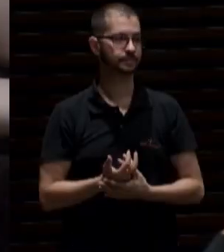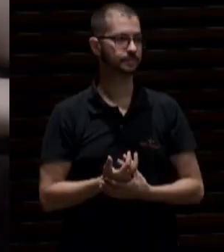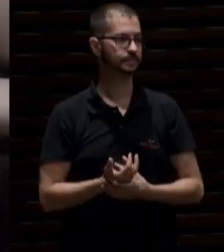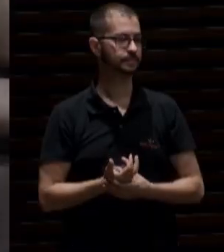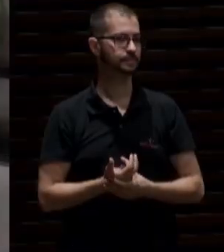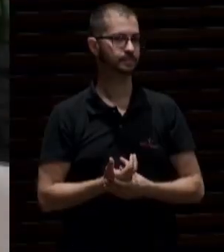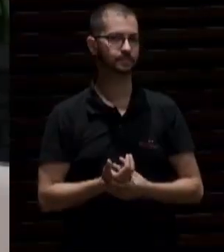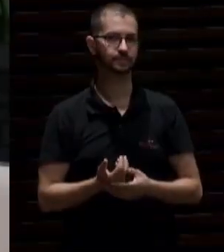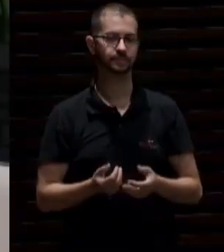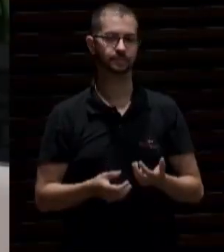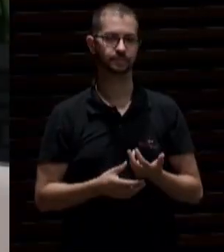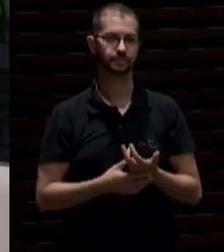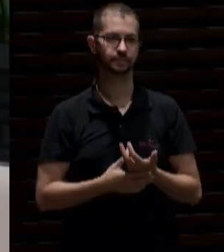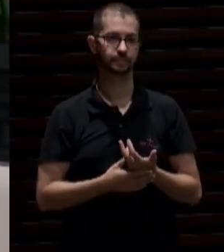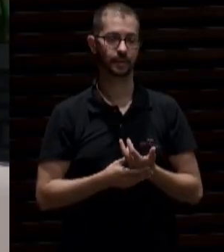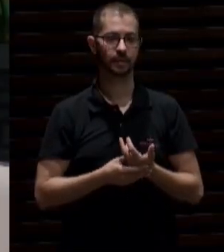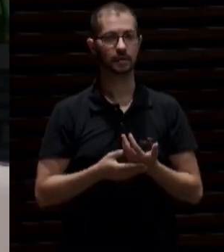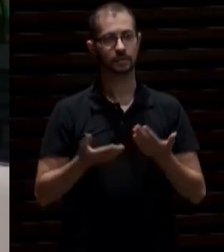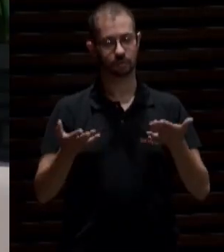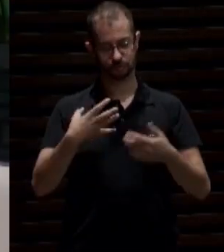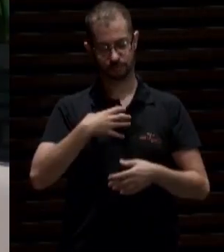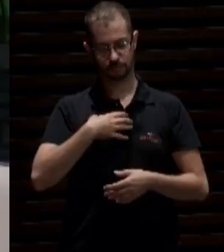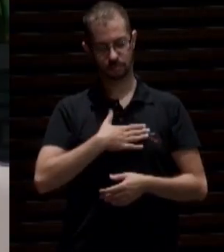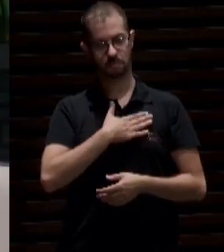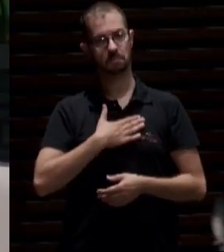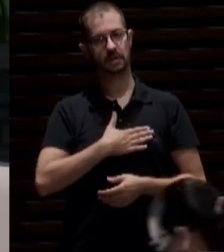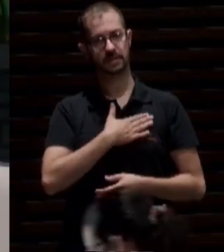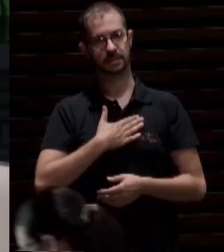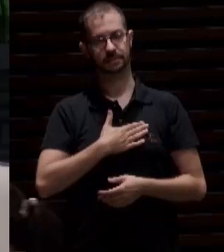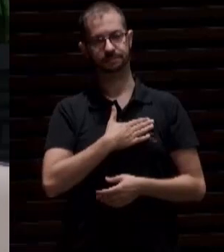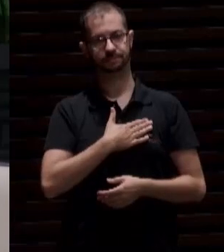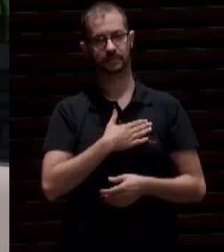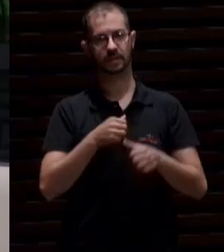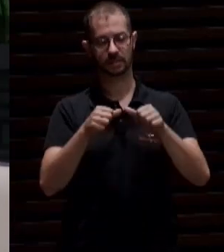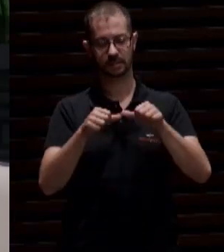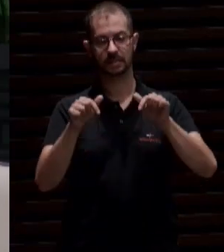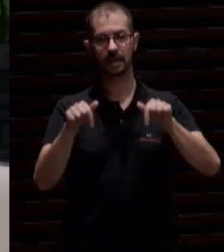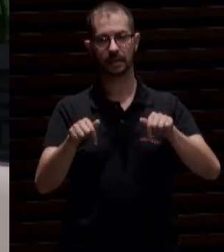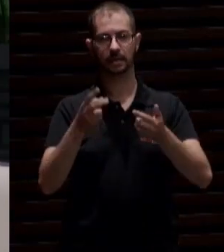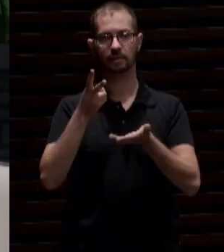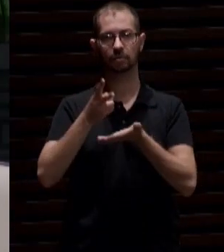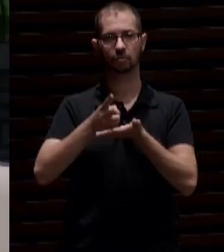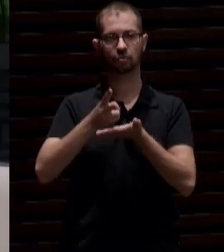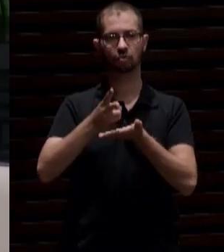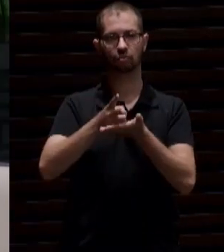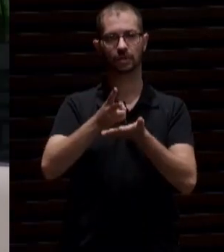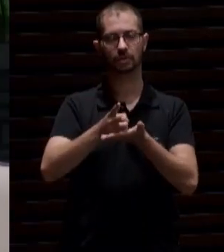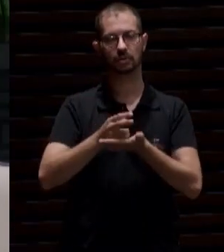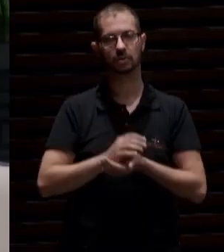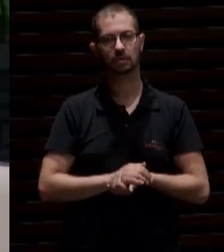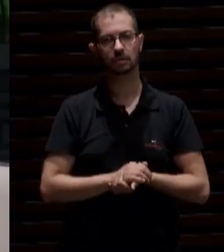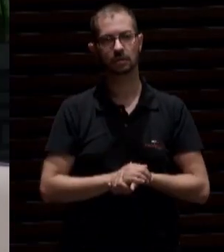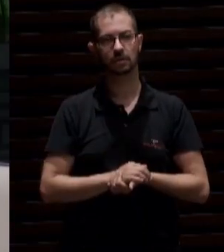Meus irmãos, para mim é um grande prazer estar tendo a oportunidade de dar continuidade ao estudo do Sermão de Jonas.